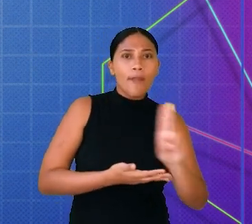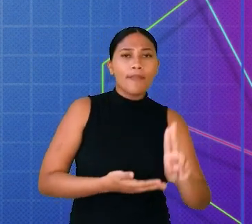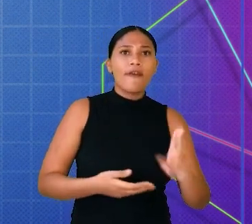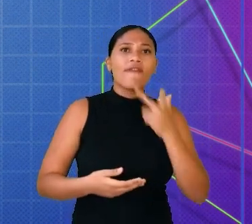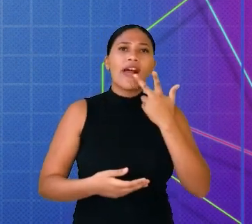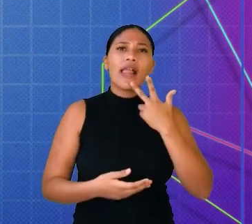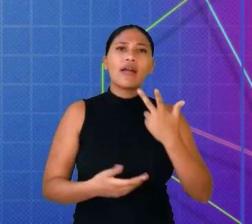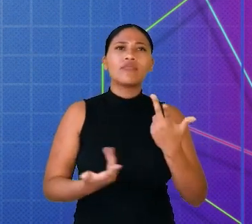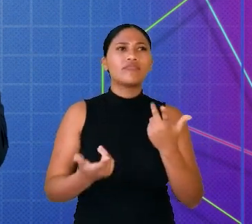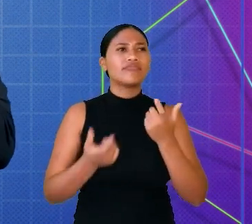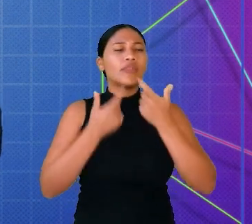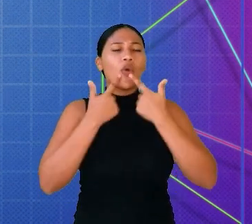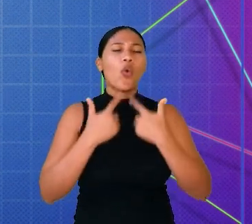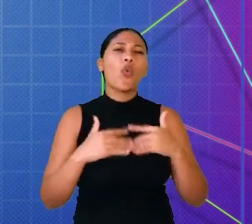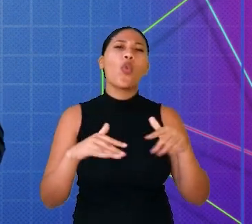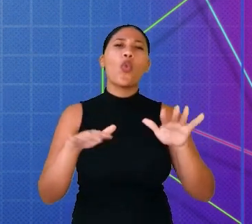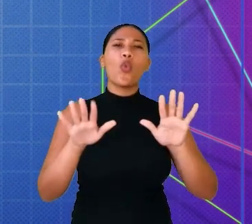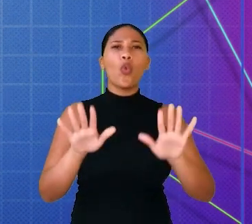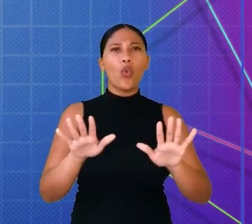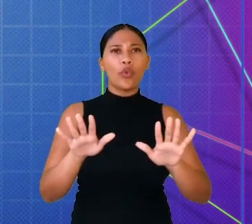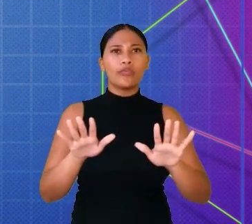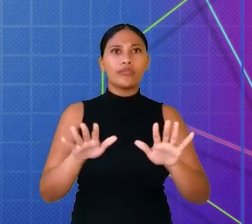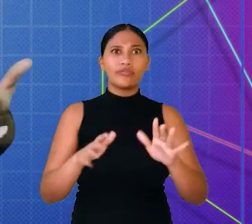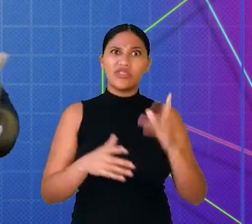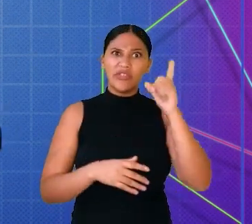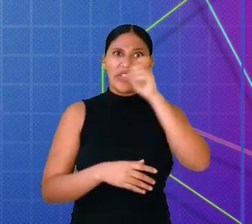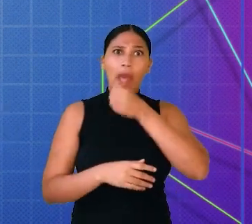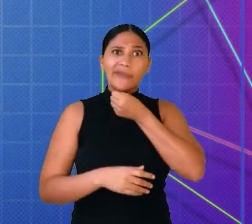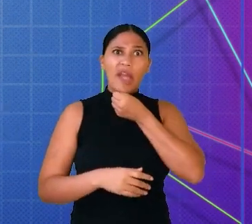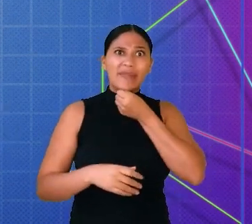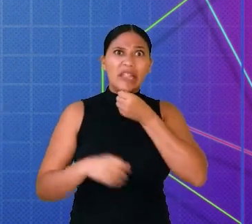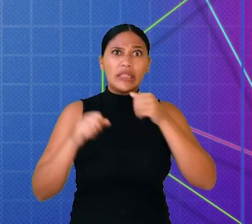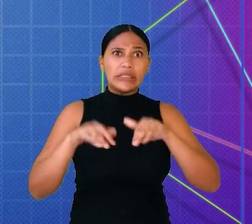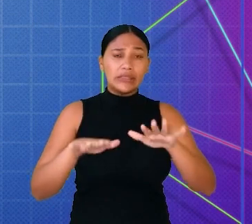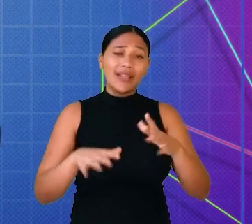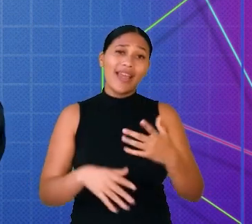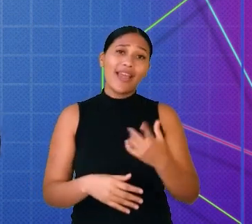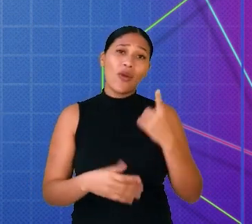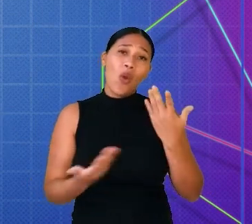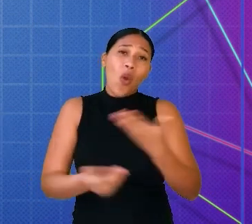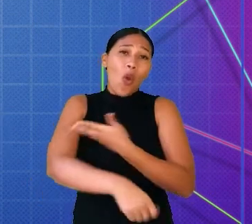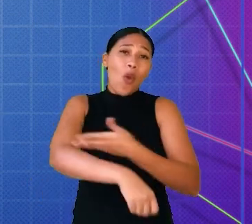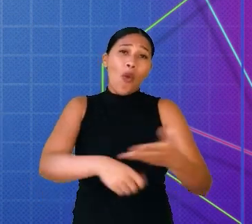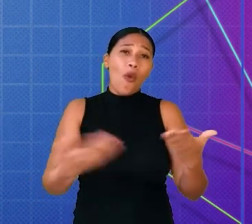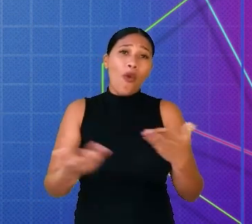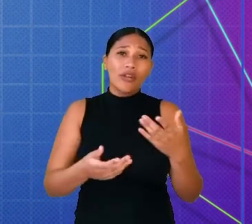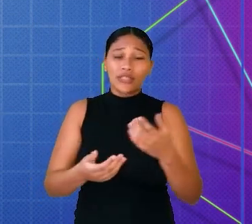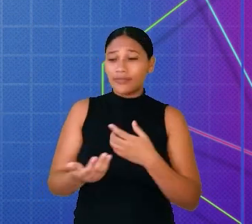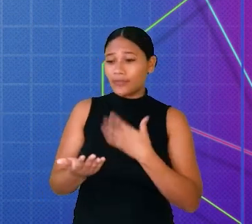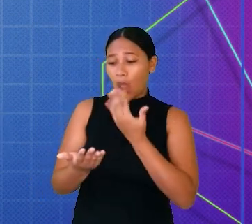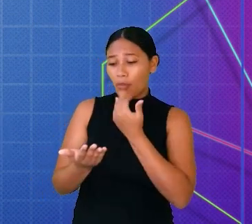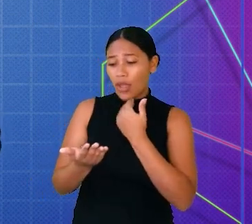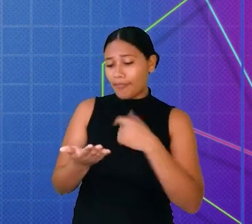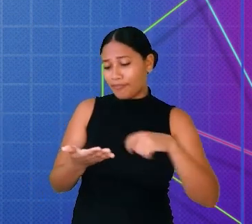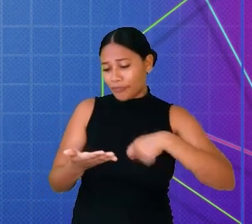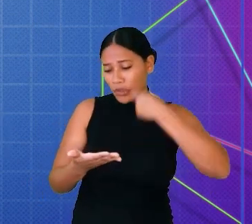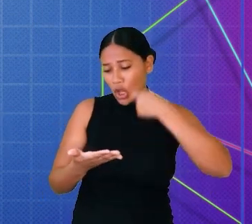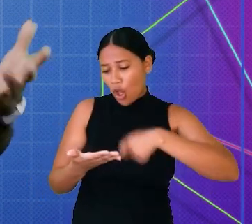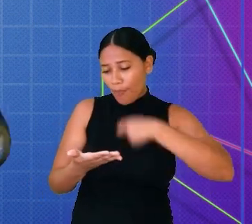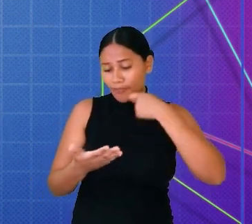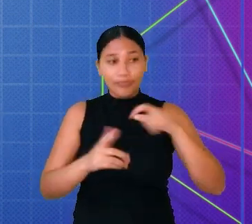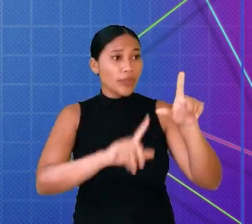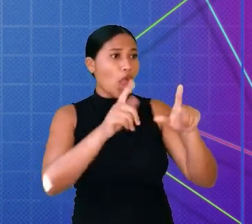nomes que ele tem que falar com certa fluidez. É comum nos dias de hoje a gente sempre almoçar assistindo alguma coisa, seja no